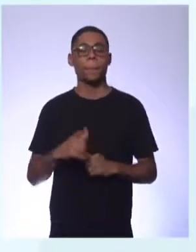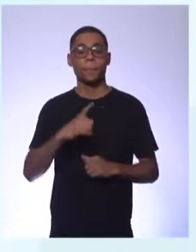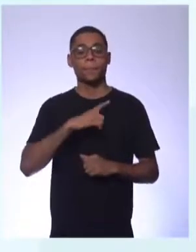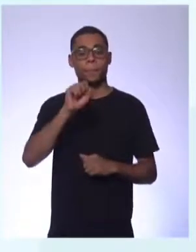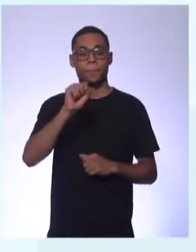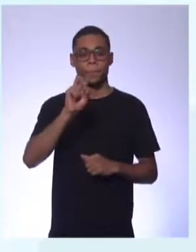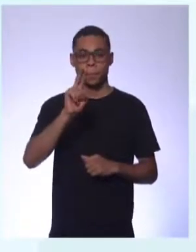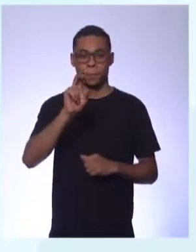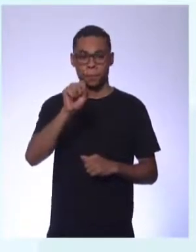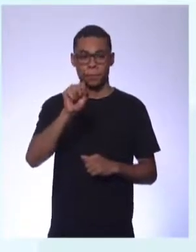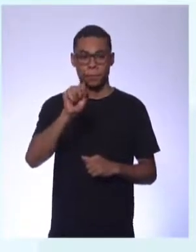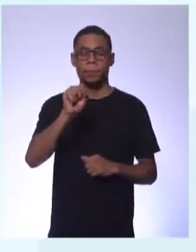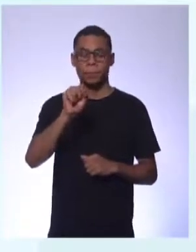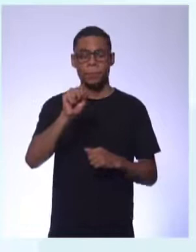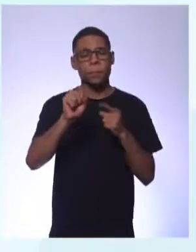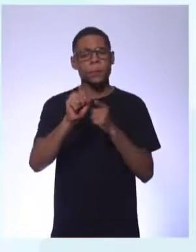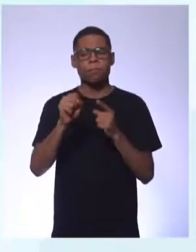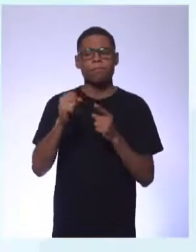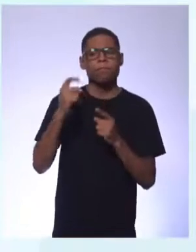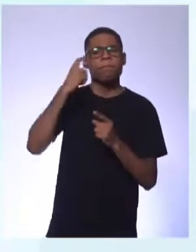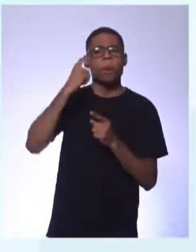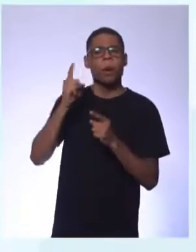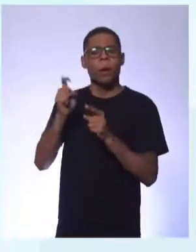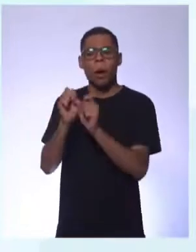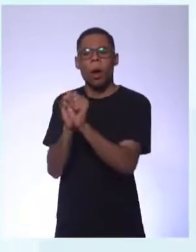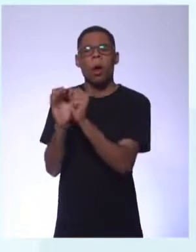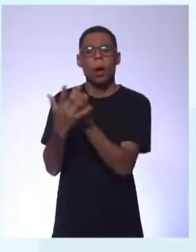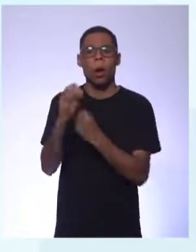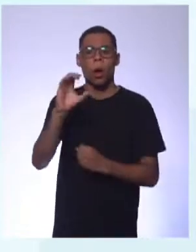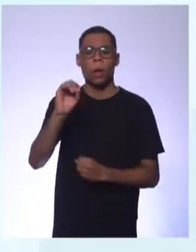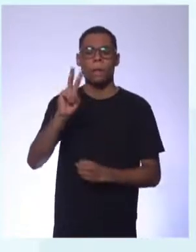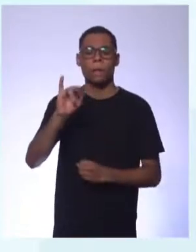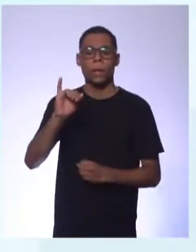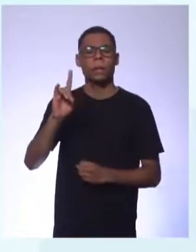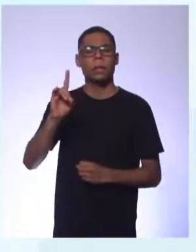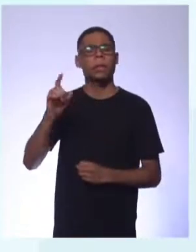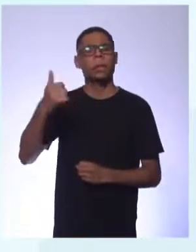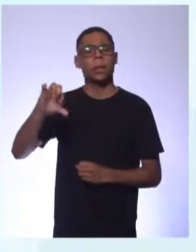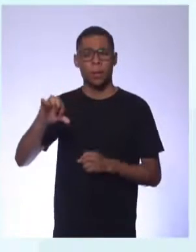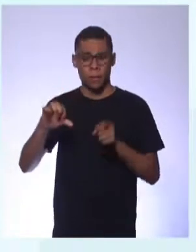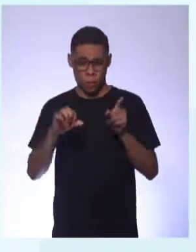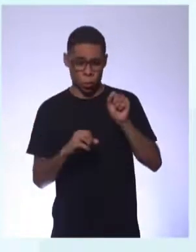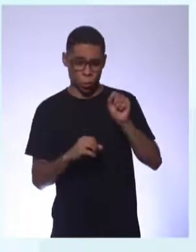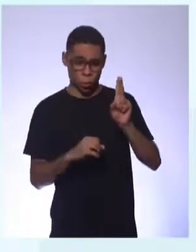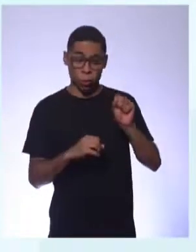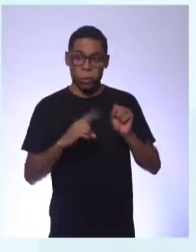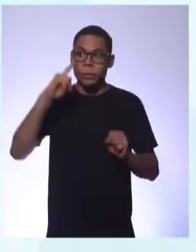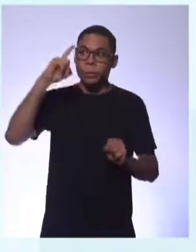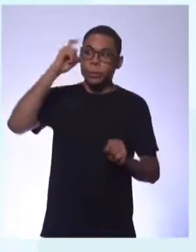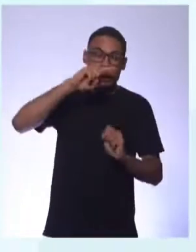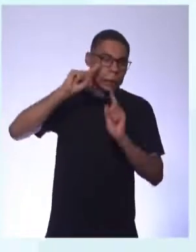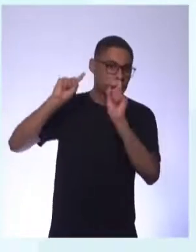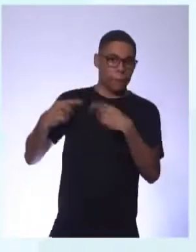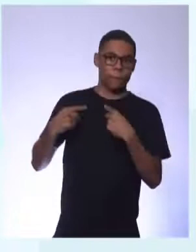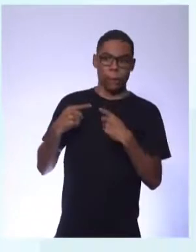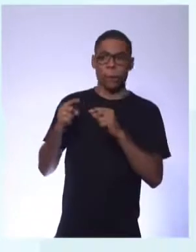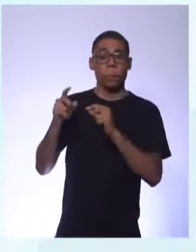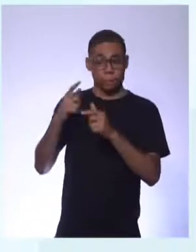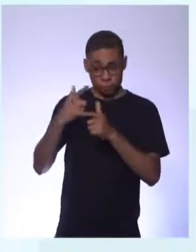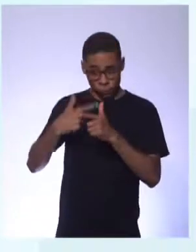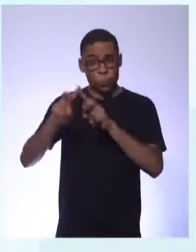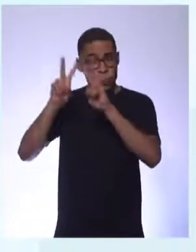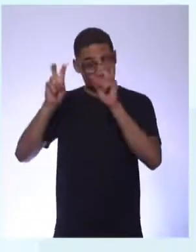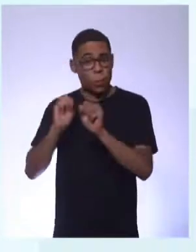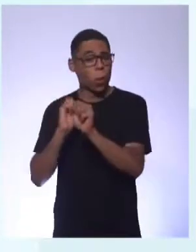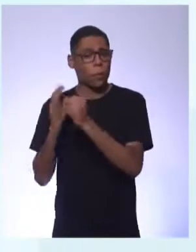de Saúde, o SUS, na pandemia da Covid-19. Ou seja, quais são os desafios, como o Sistema Único